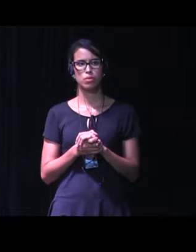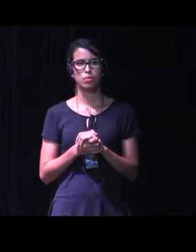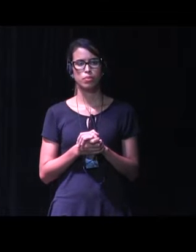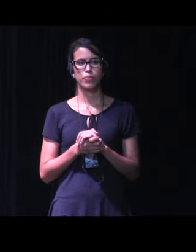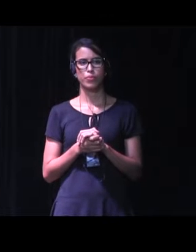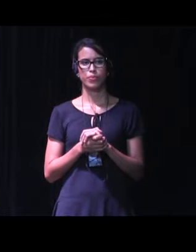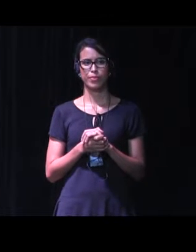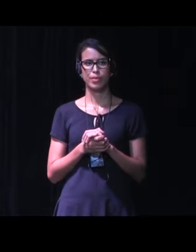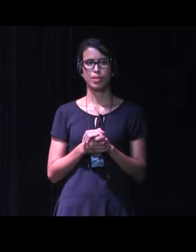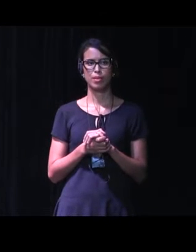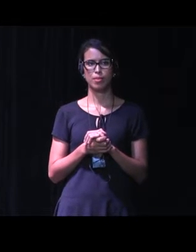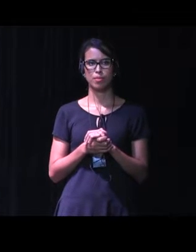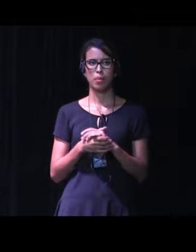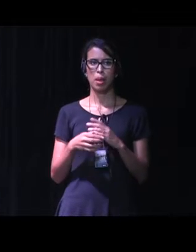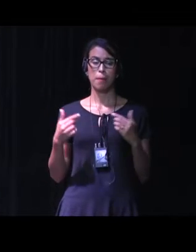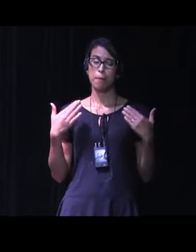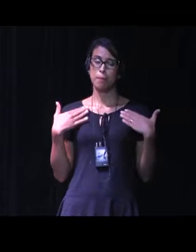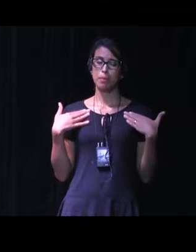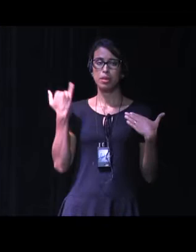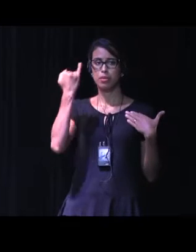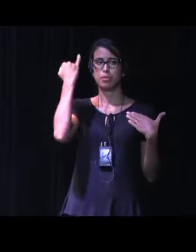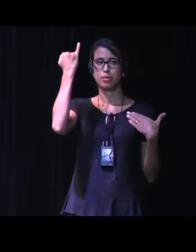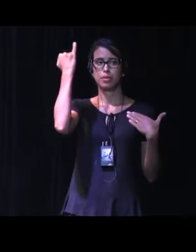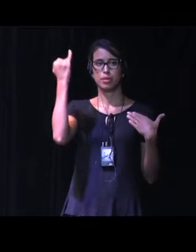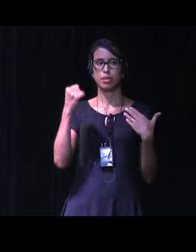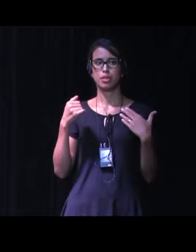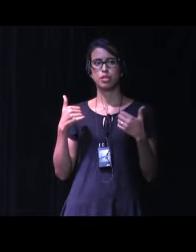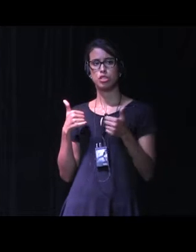no mínimo 3,50.